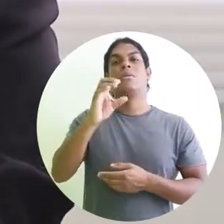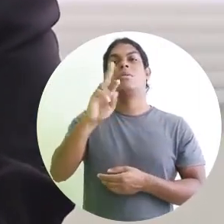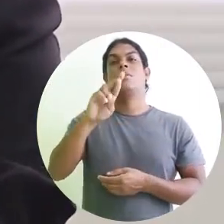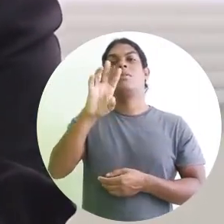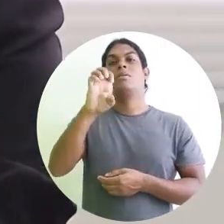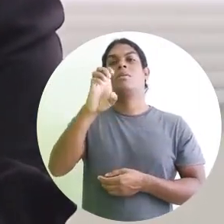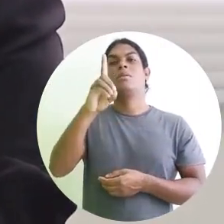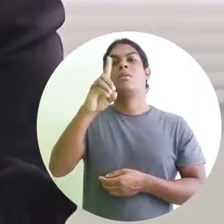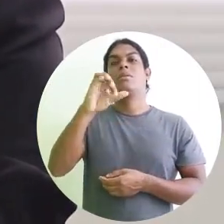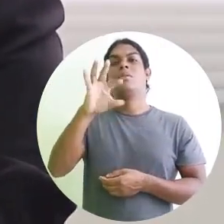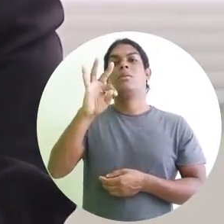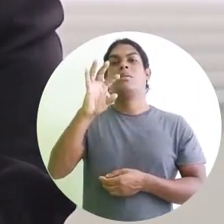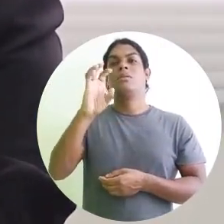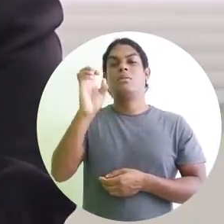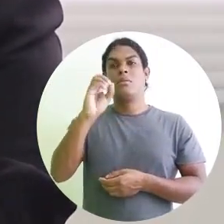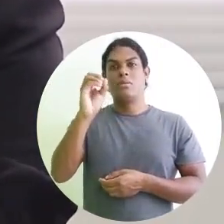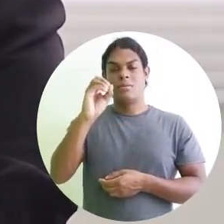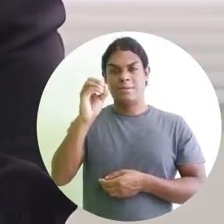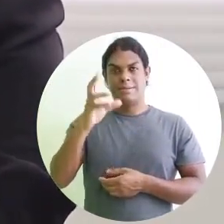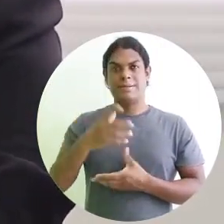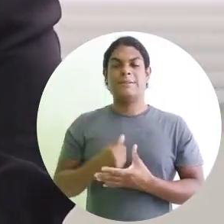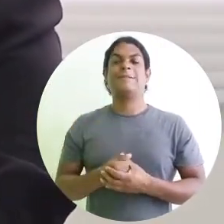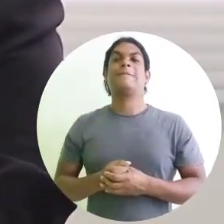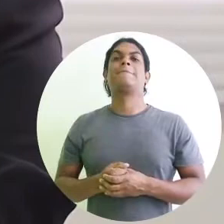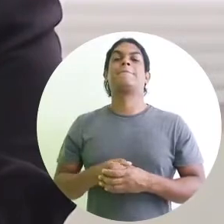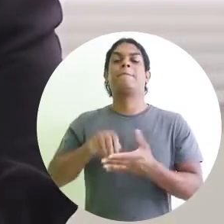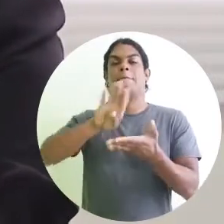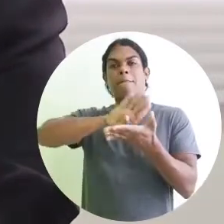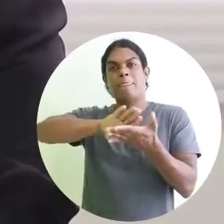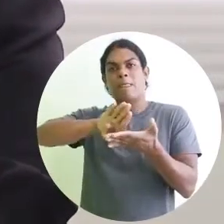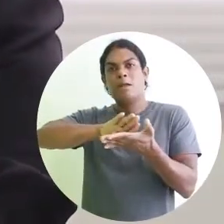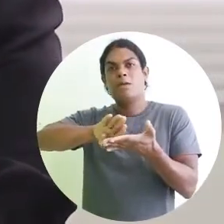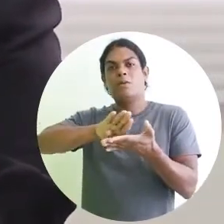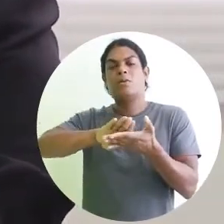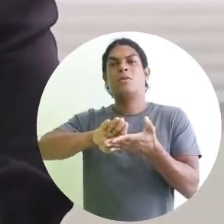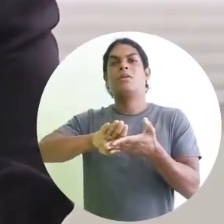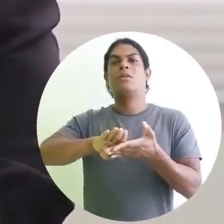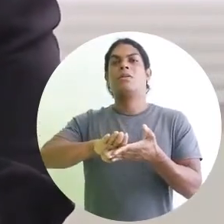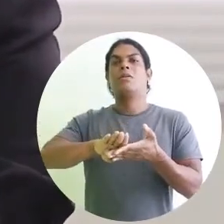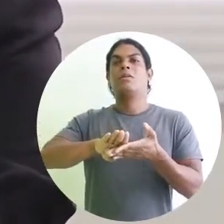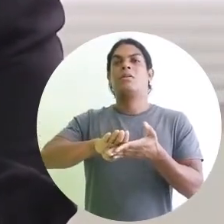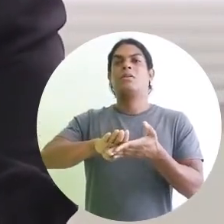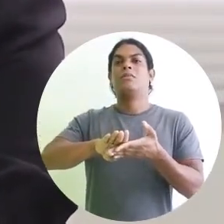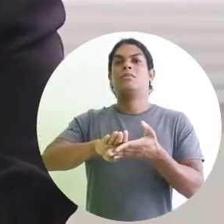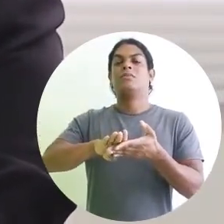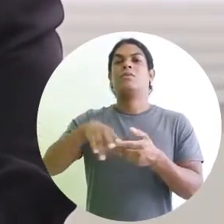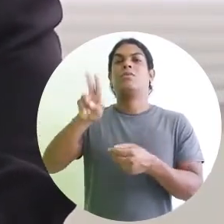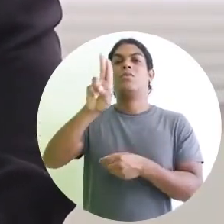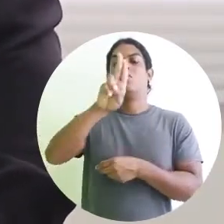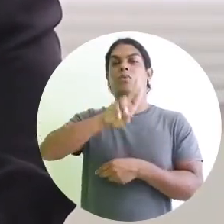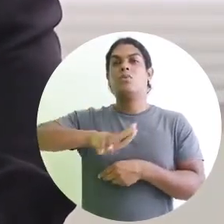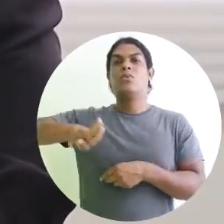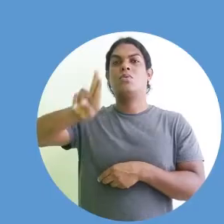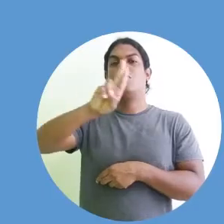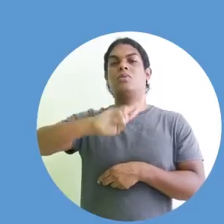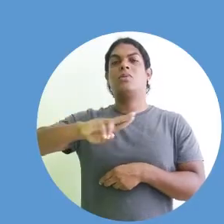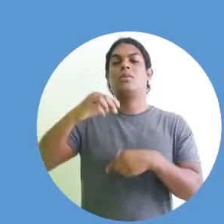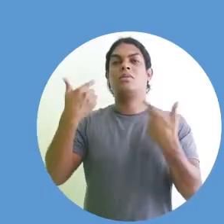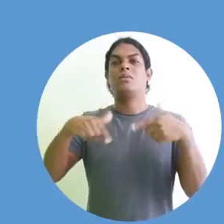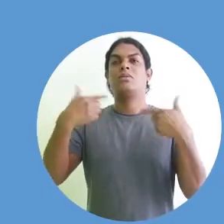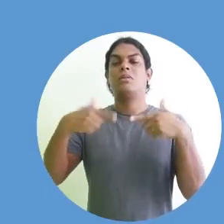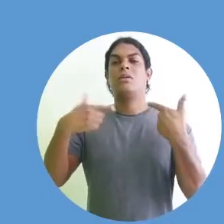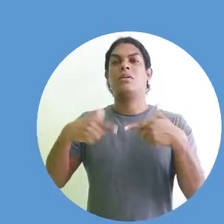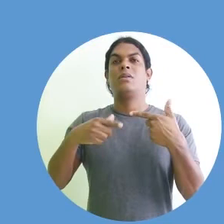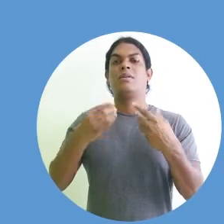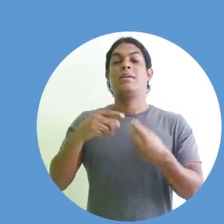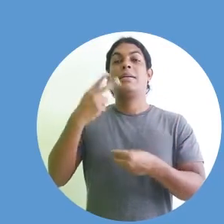outro país. Então, o banco contrata esse serviço, que ele vai ser o banco remetente. E aí o terceiro ponto é os